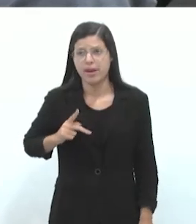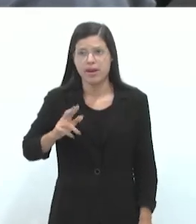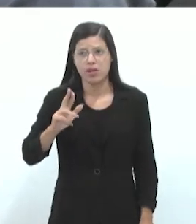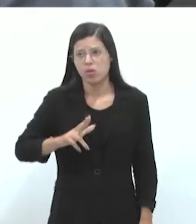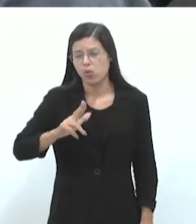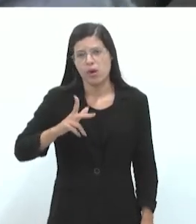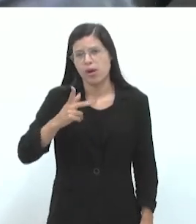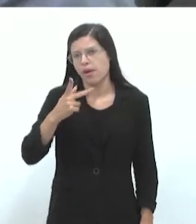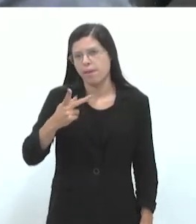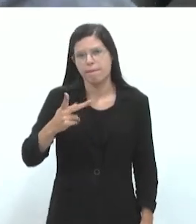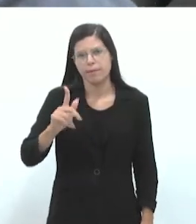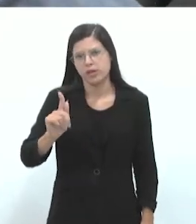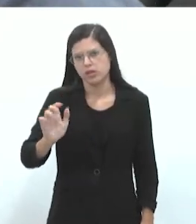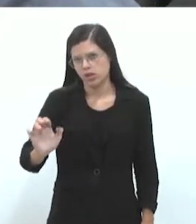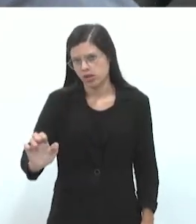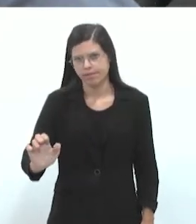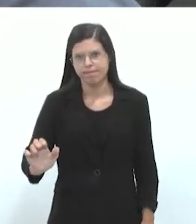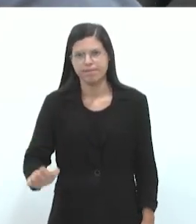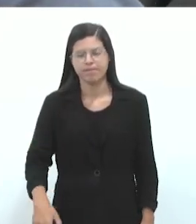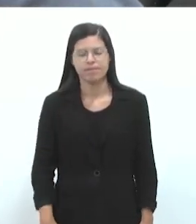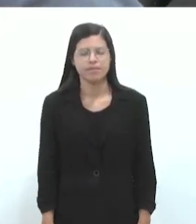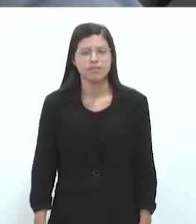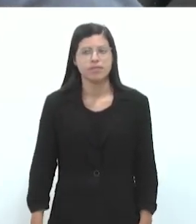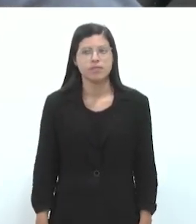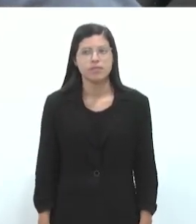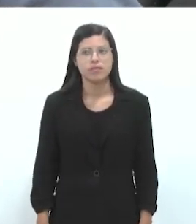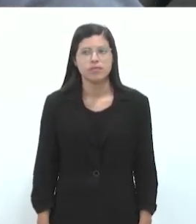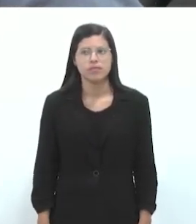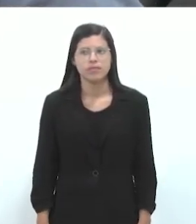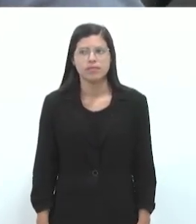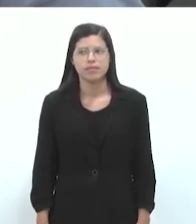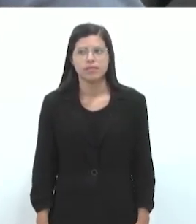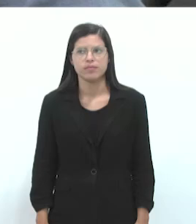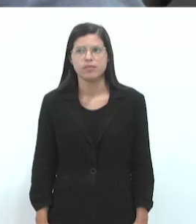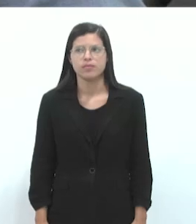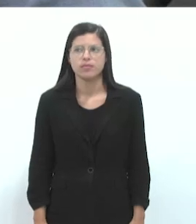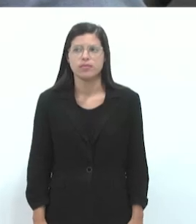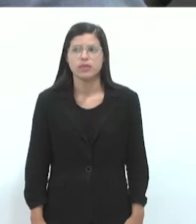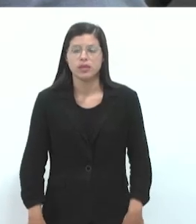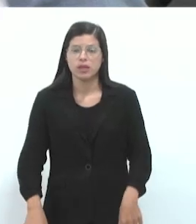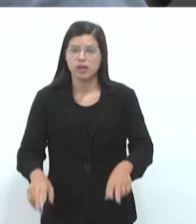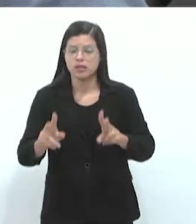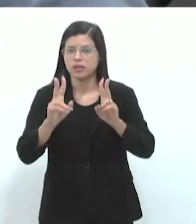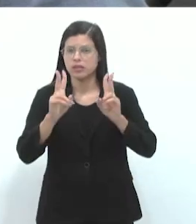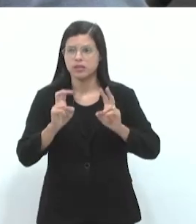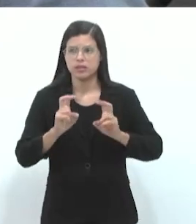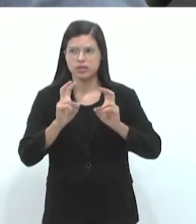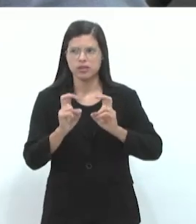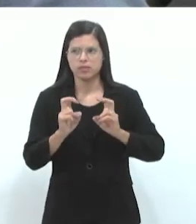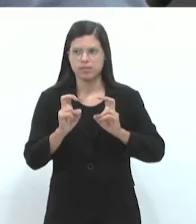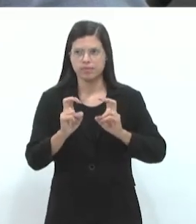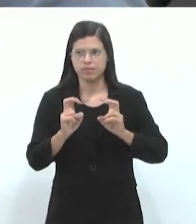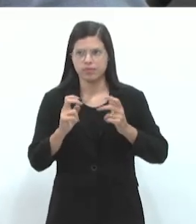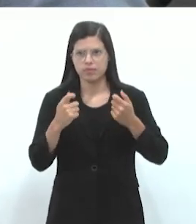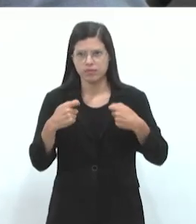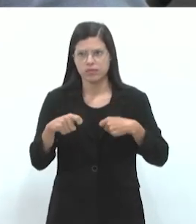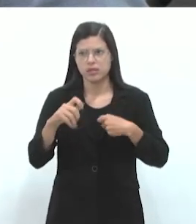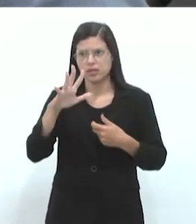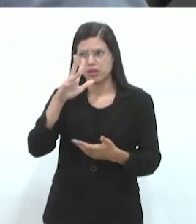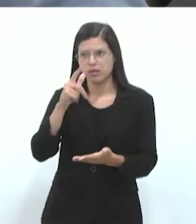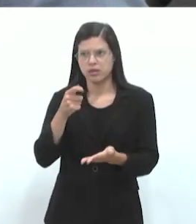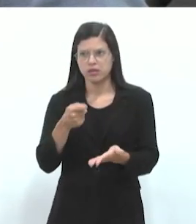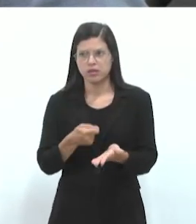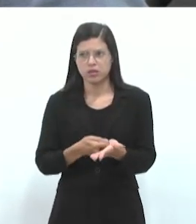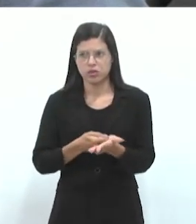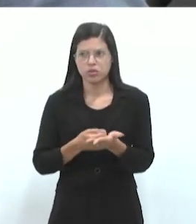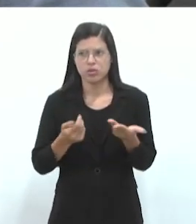douta PGE. Procuradoria. Né? Então, não falo que seja um tema para decidir aqui, agora,